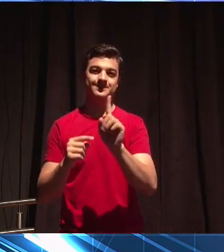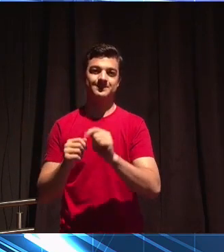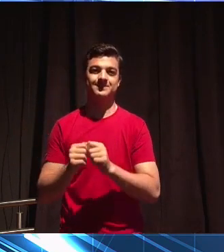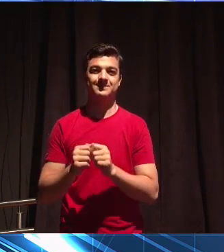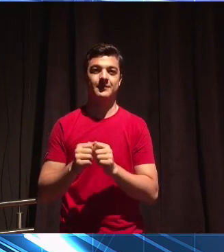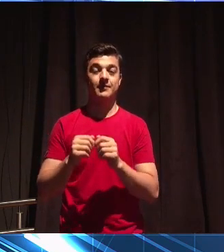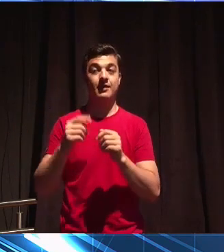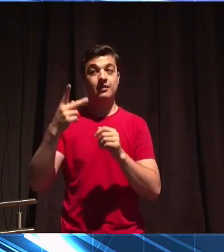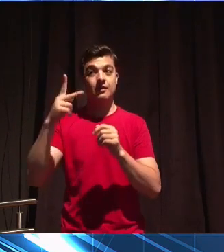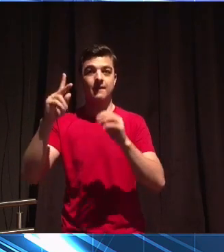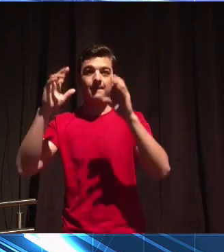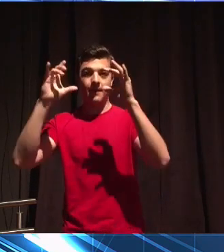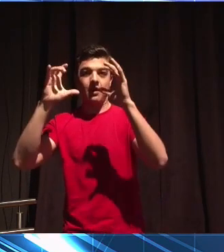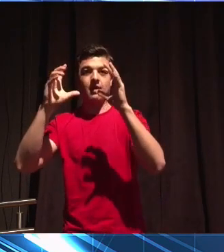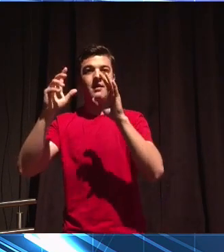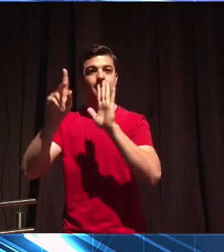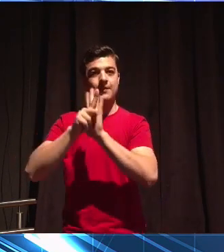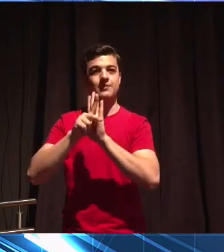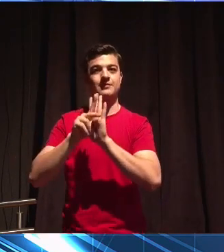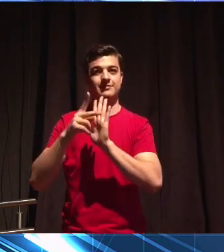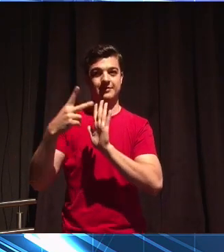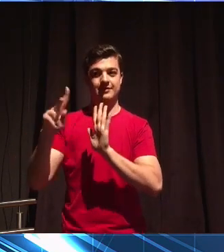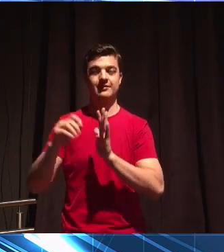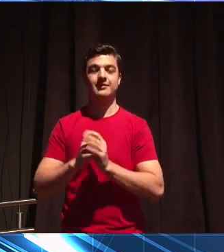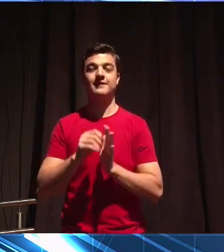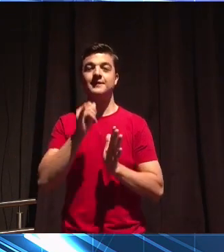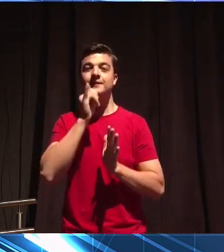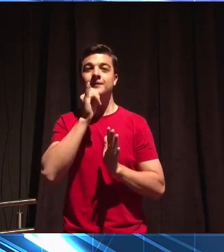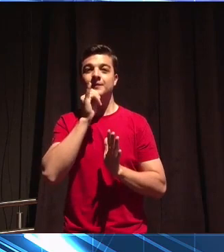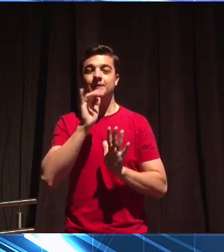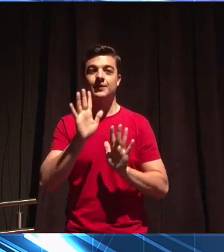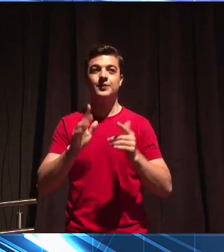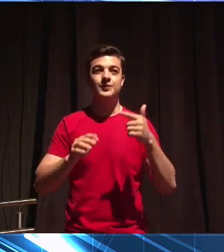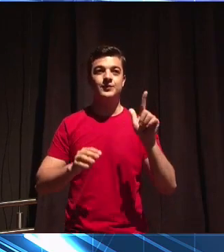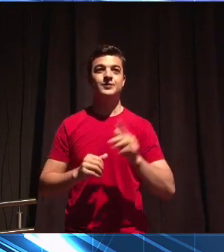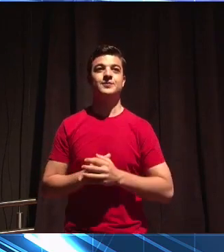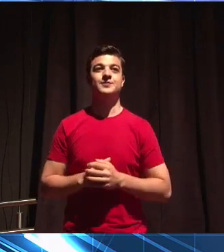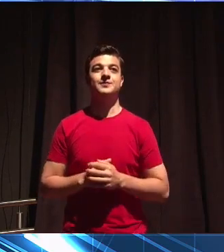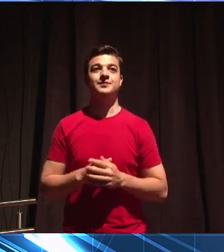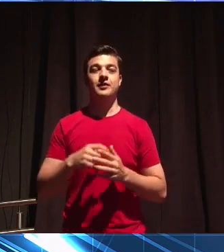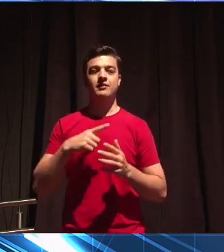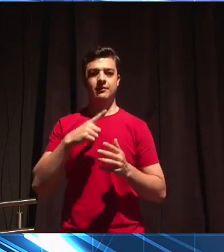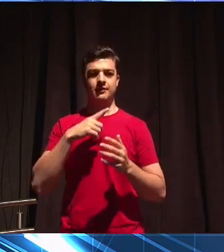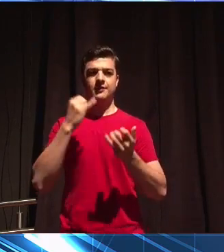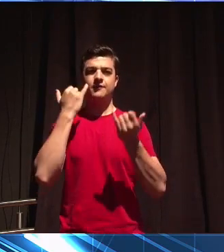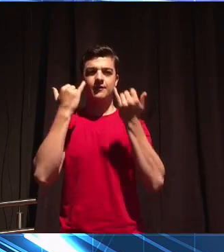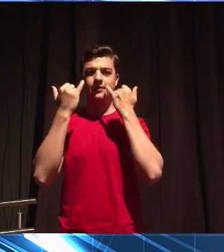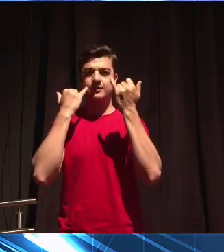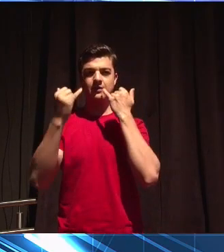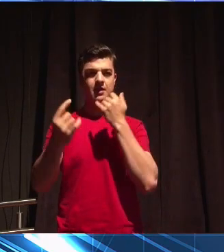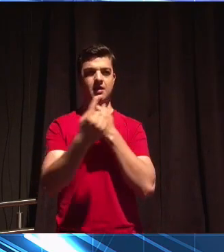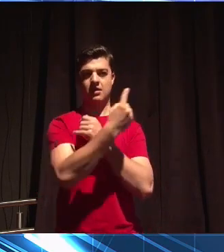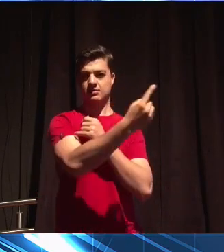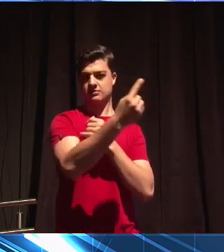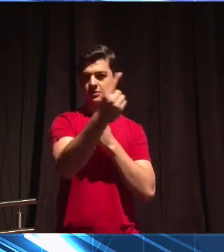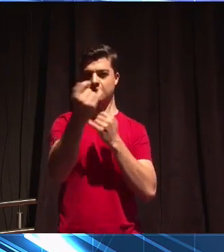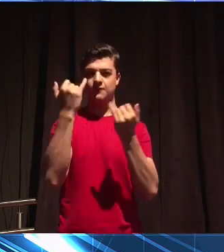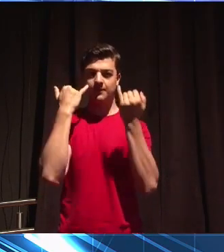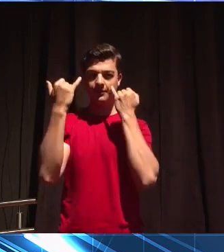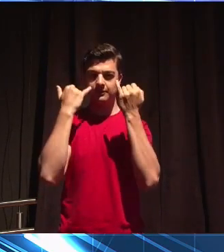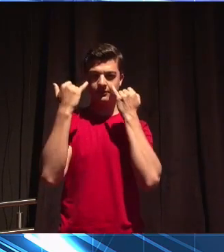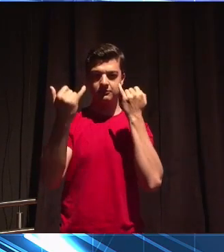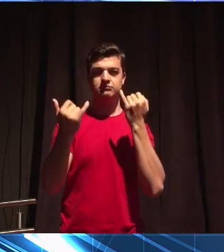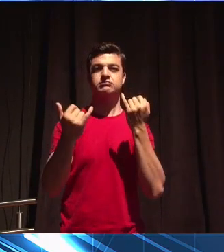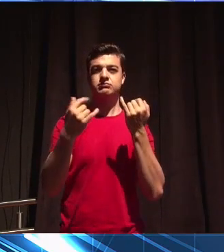de quem estava pensando. Exemplo clássico disso no nosso dia a dia. Vamos supor aqui que eu tenho dados de todo mundo e eu anonimizei o dado de todo